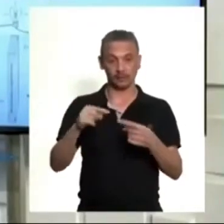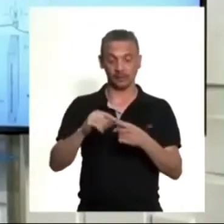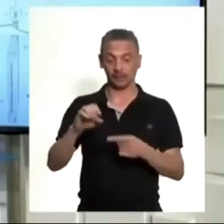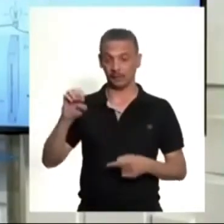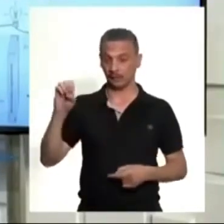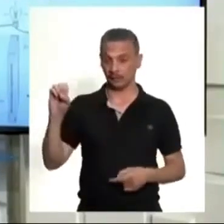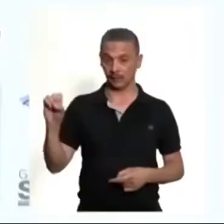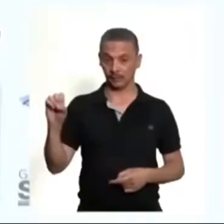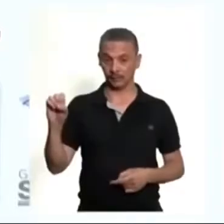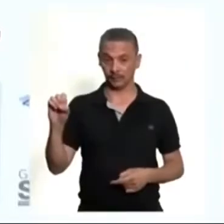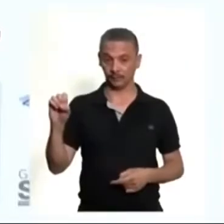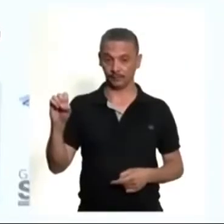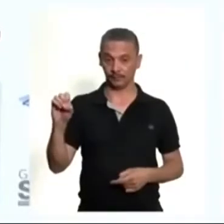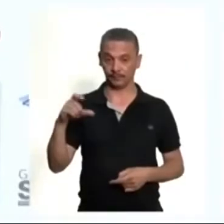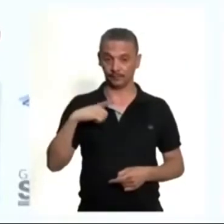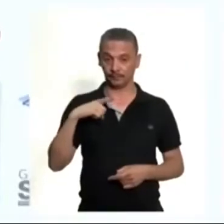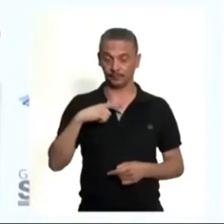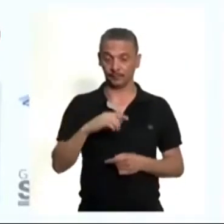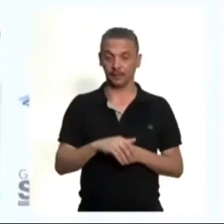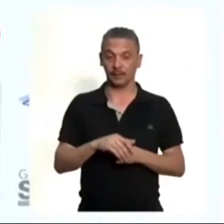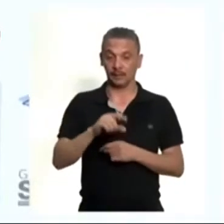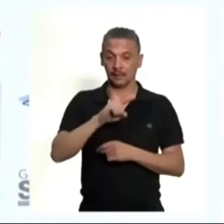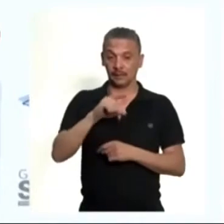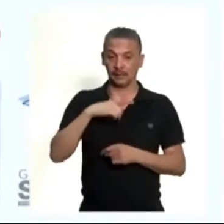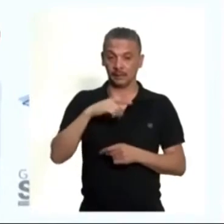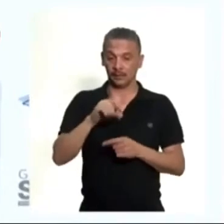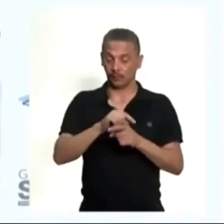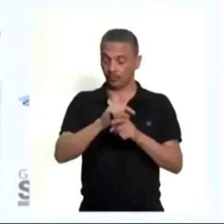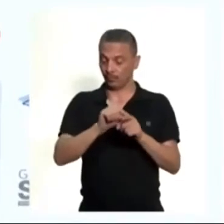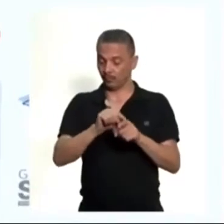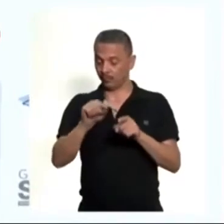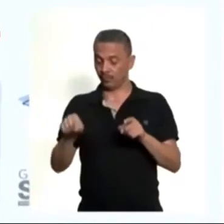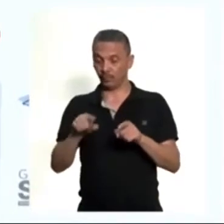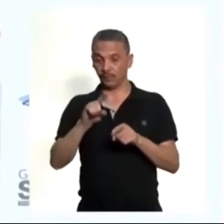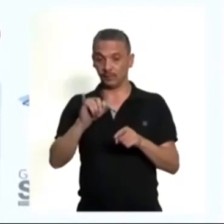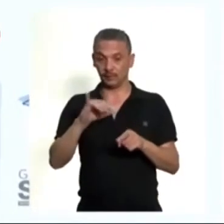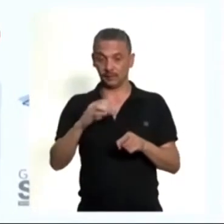tá? Então aqui, a carga é o zinco zero e aqui ele vem para zinco. Qual que é a carguinha do